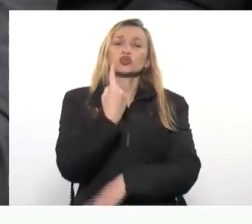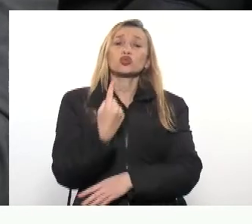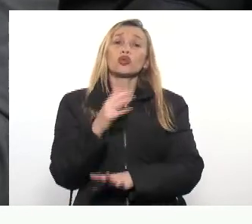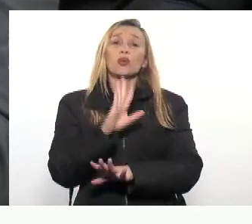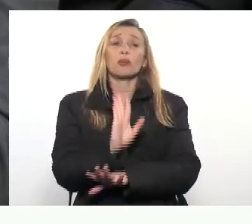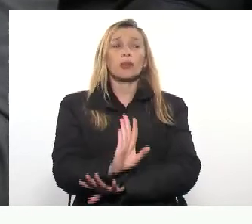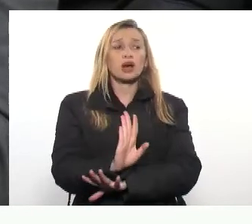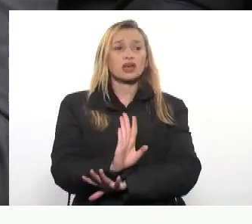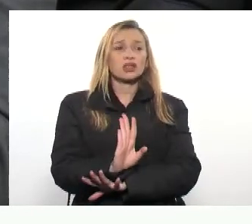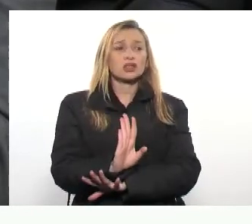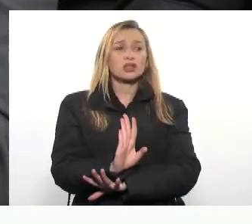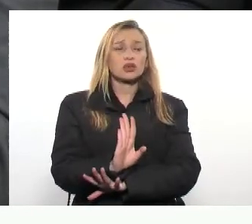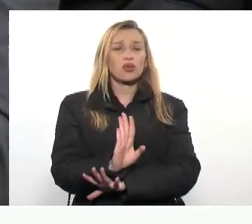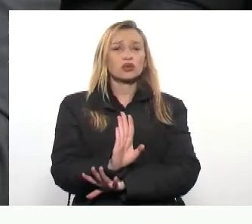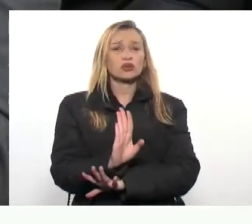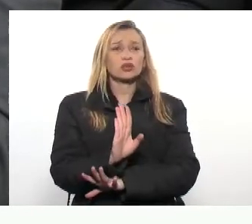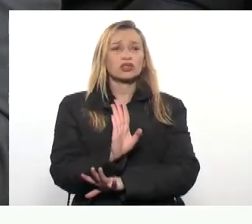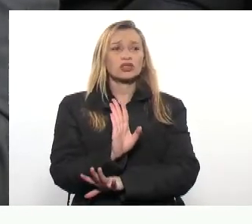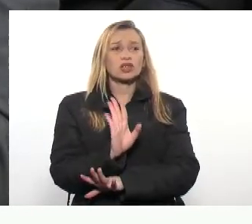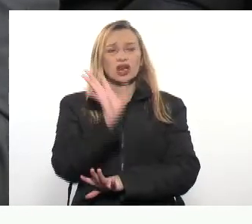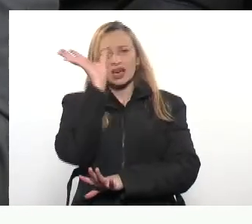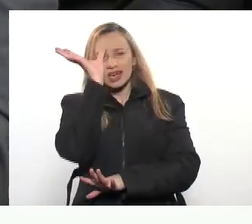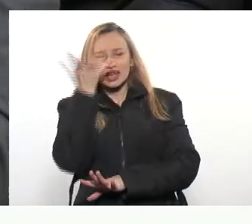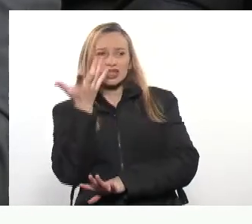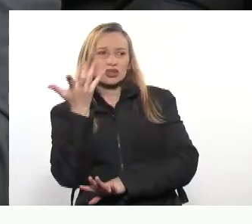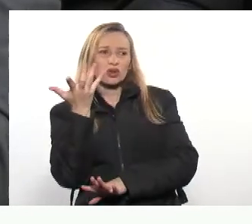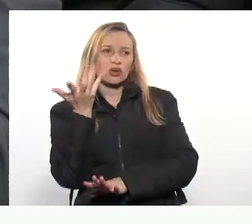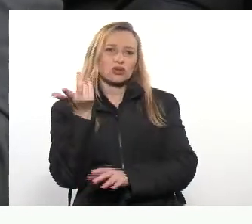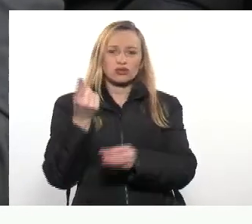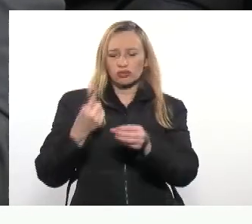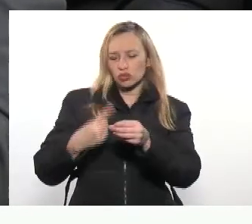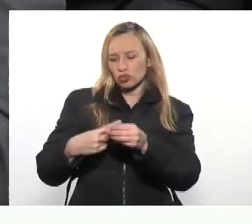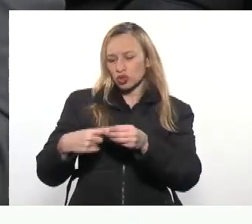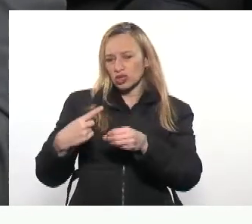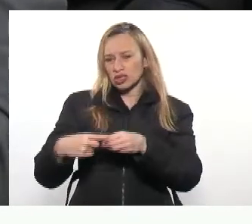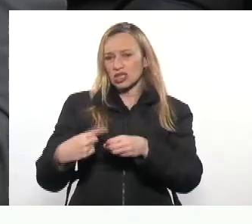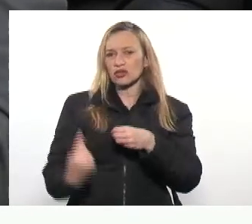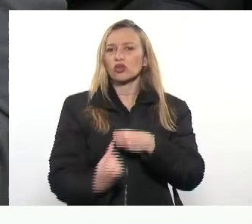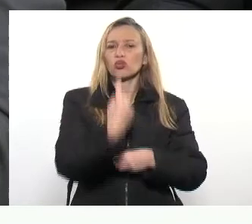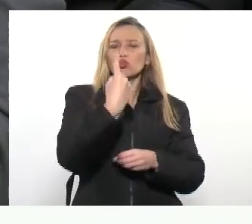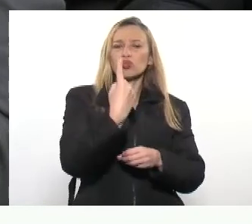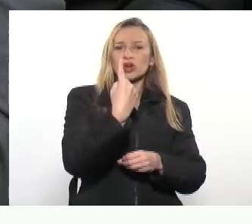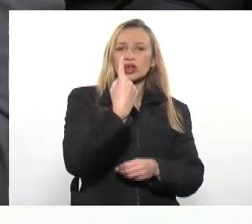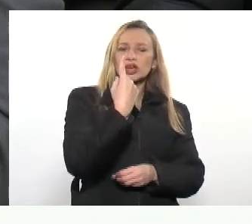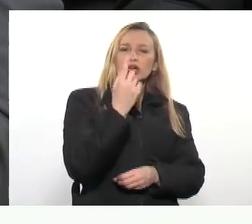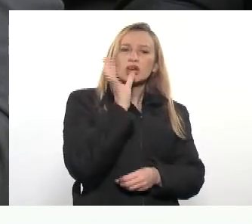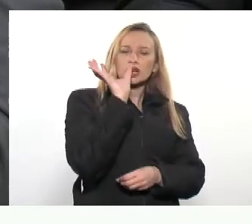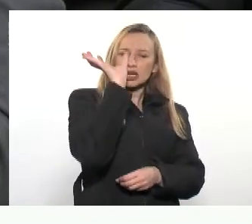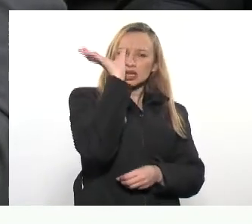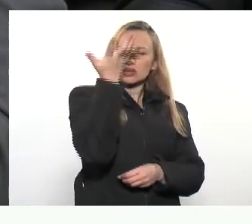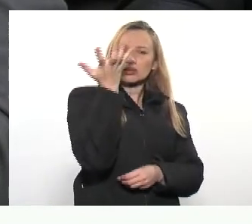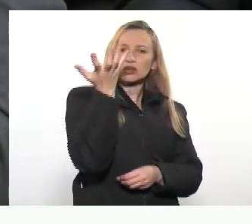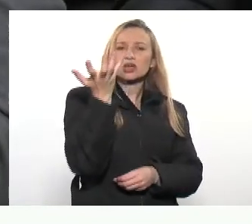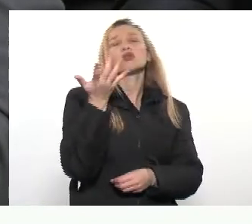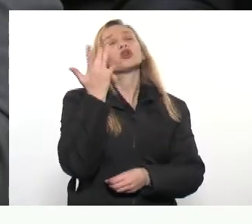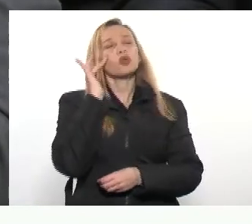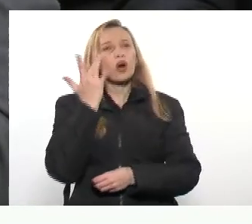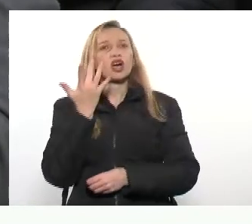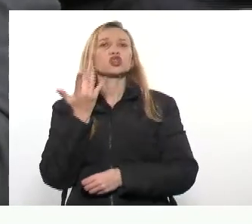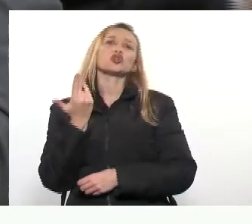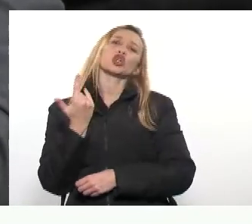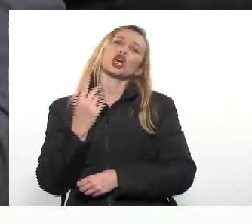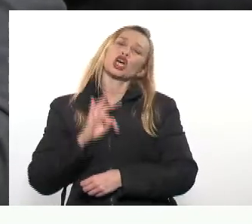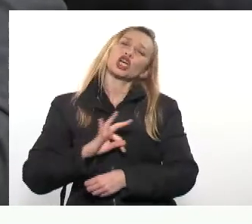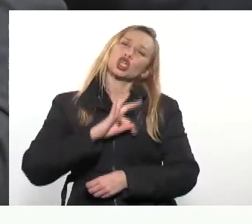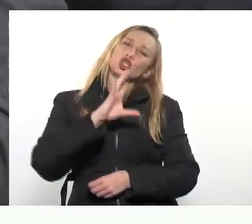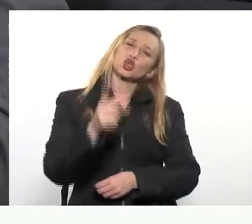que quando se define através do município algum critério, e eu acho até que todo critério é sempre possível